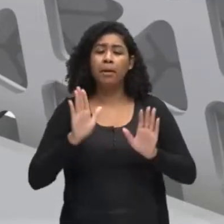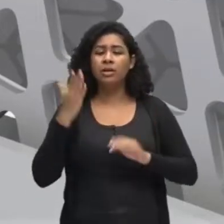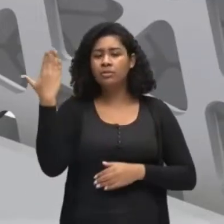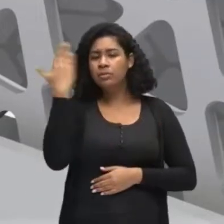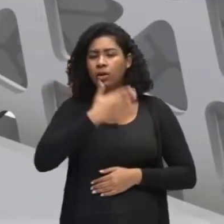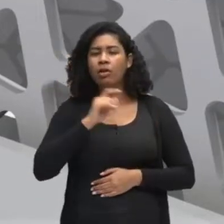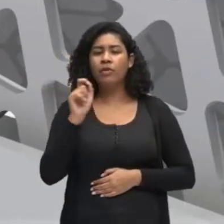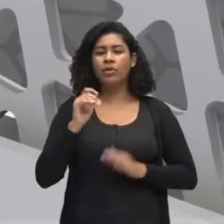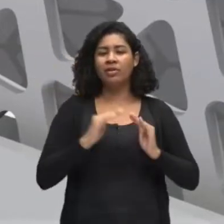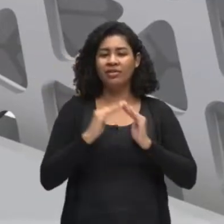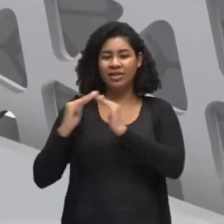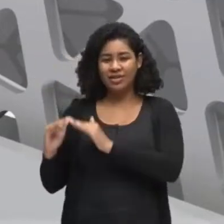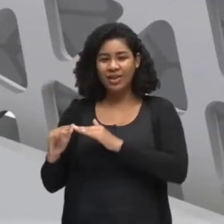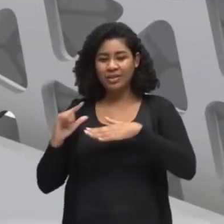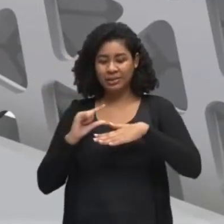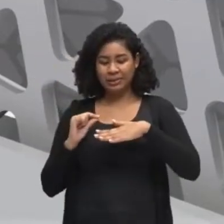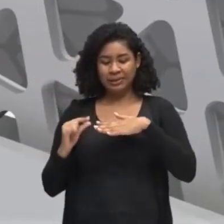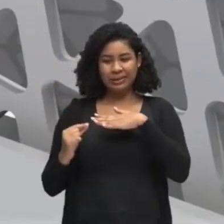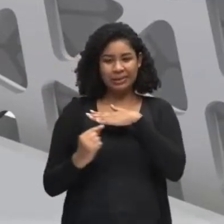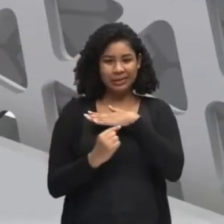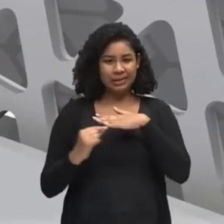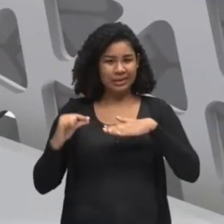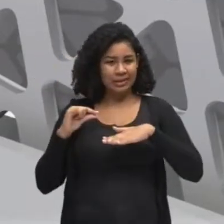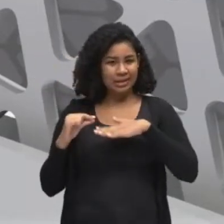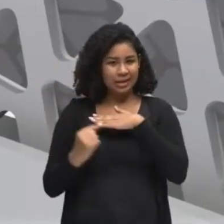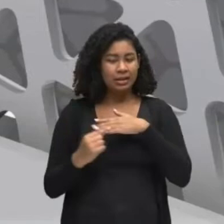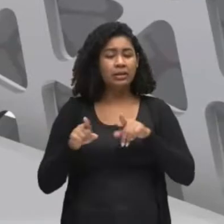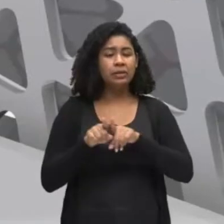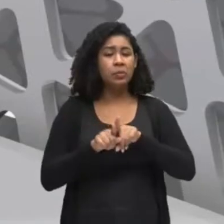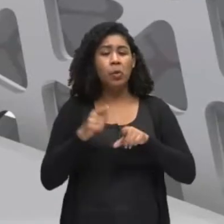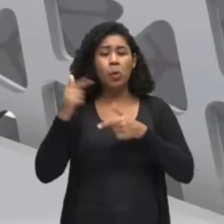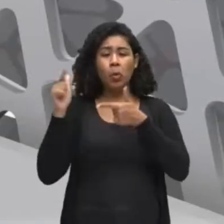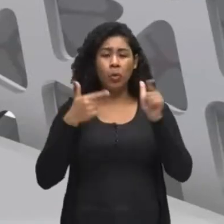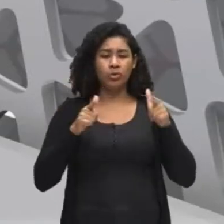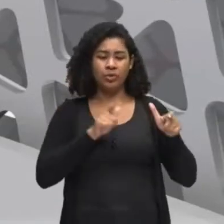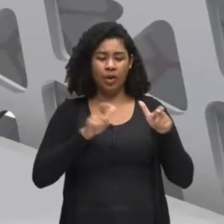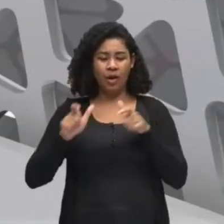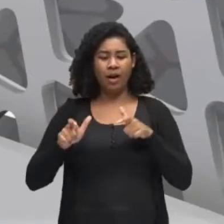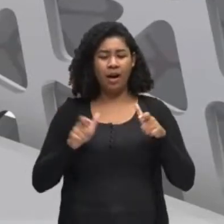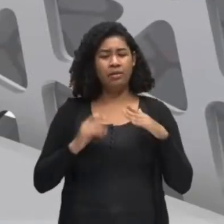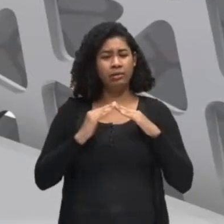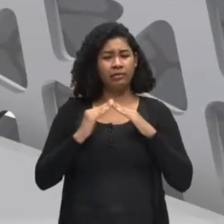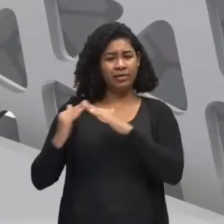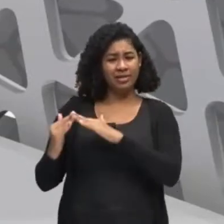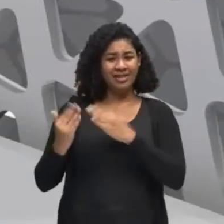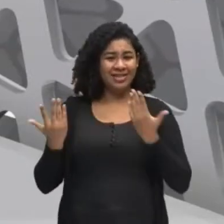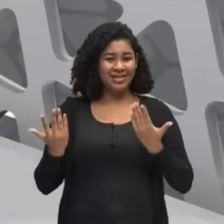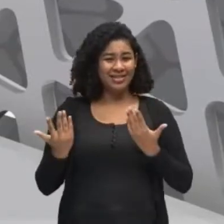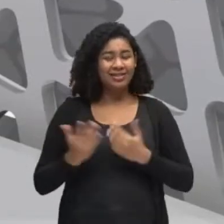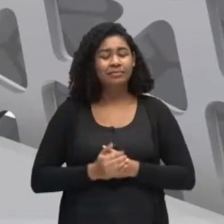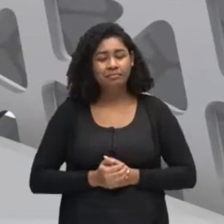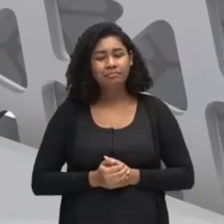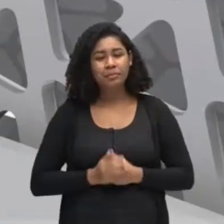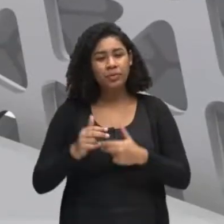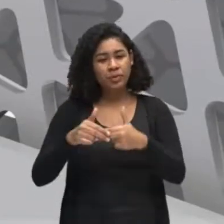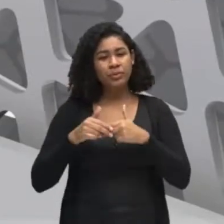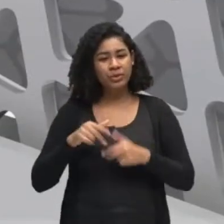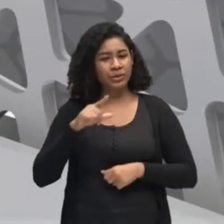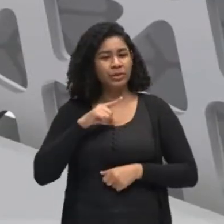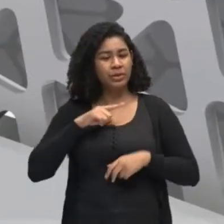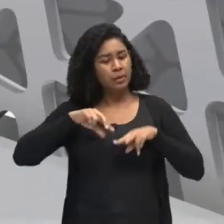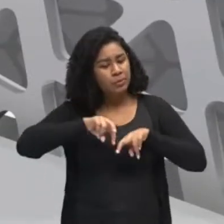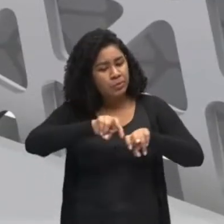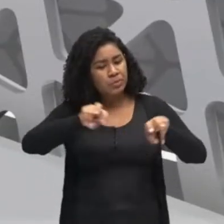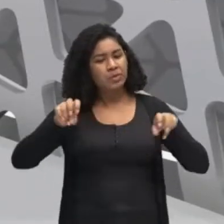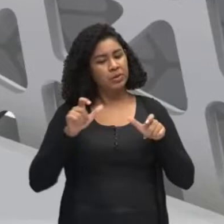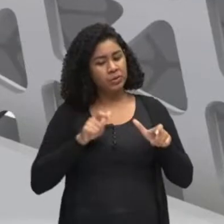A Guiana Francesa também, o Suriname. Então, isso prova realmente que esses outros países mantiveram expedições nessa região, tá